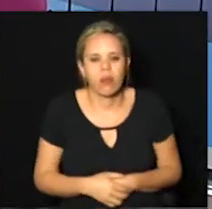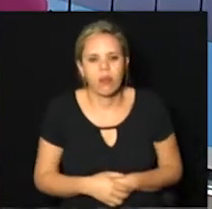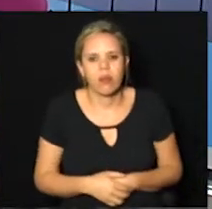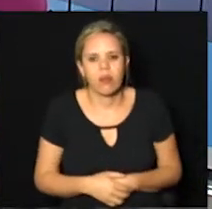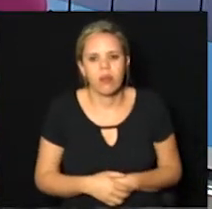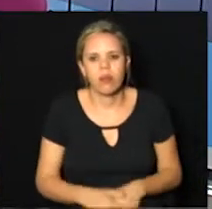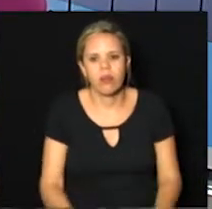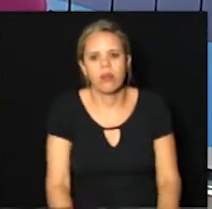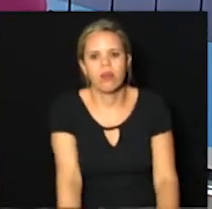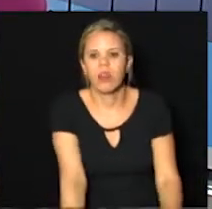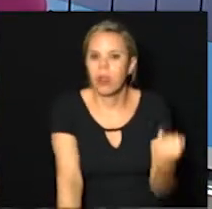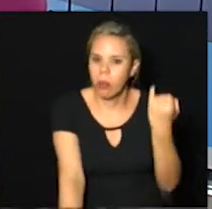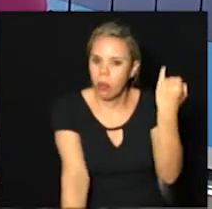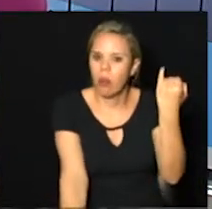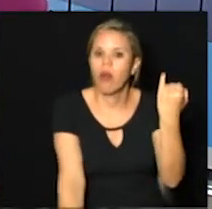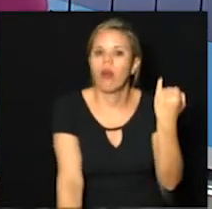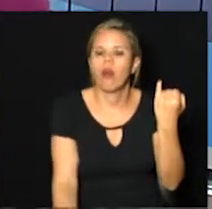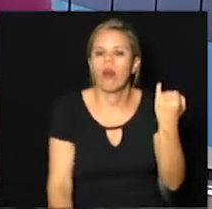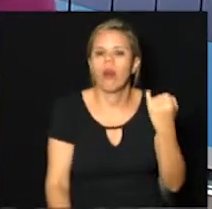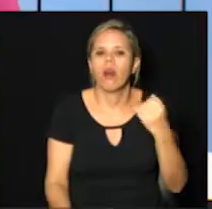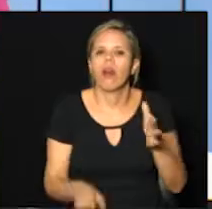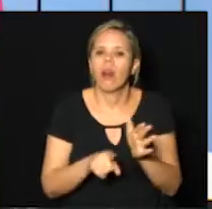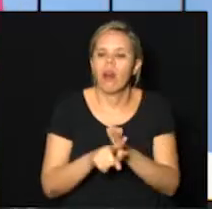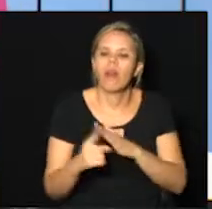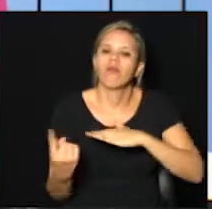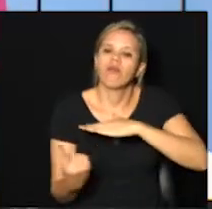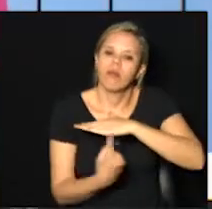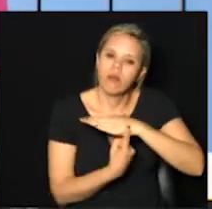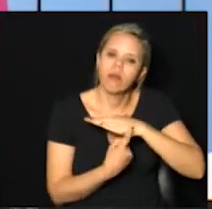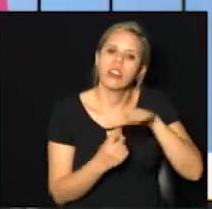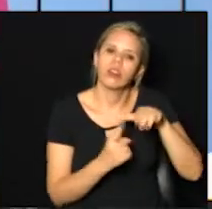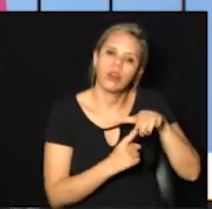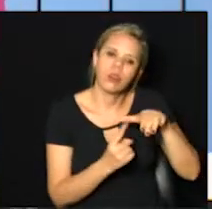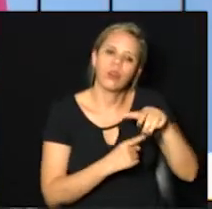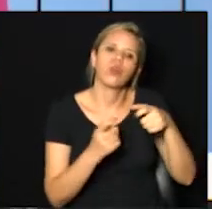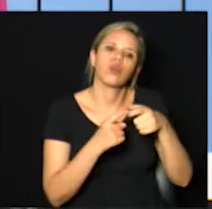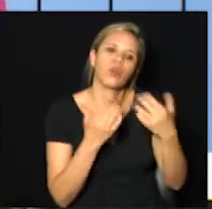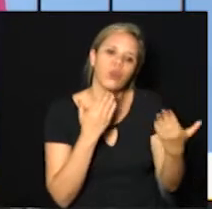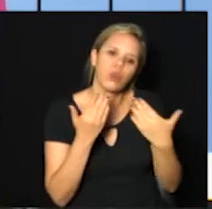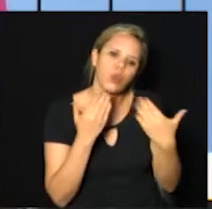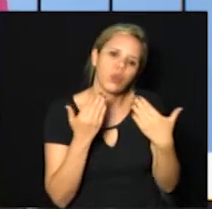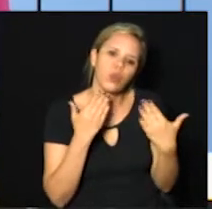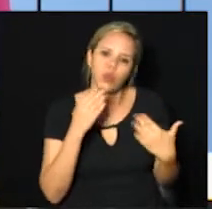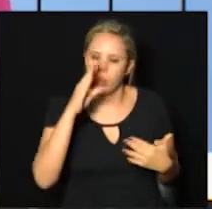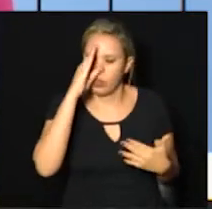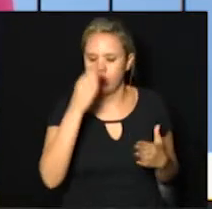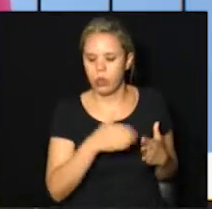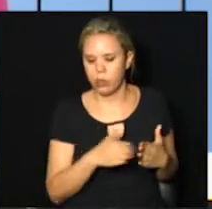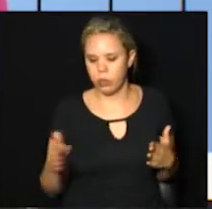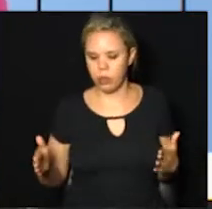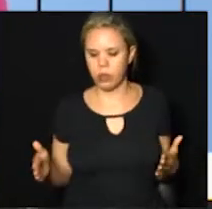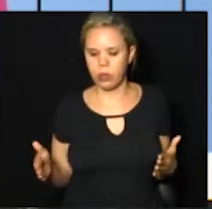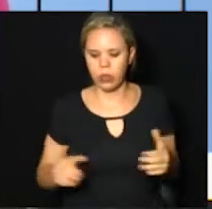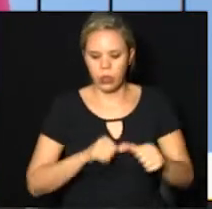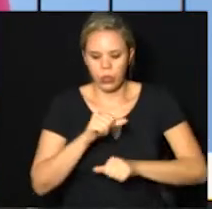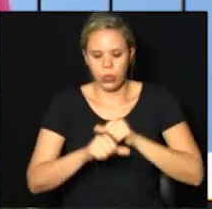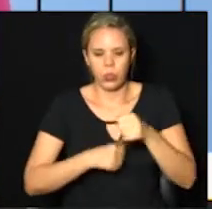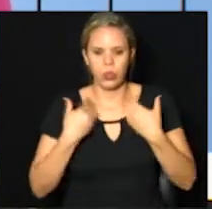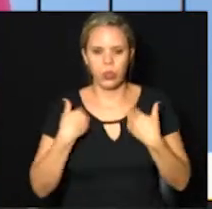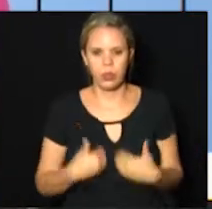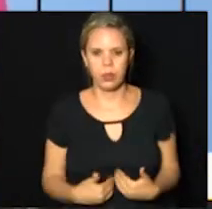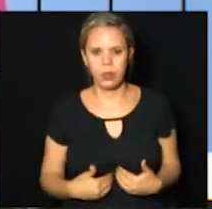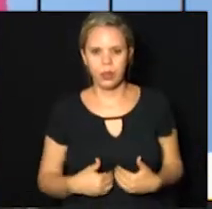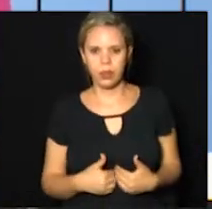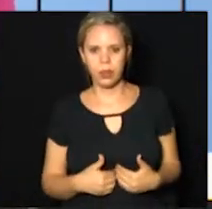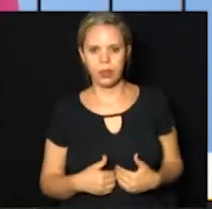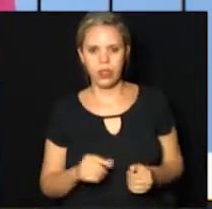né, doutora? Ter essa rotina com o médico, né? Principalmente nesse período de transformação do corpo, né? Fazer uma avaliação criteriosa,